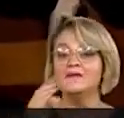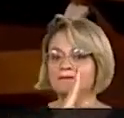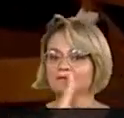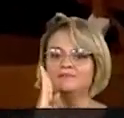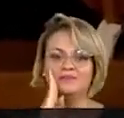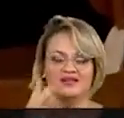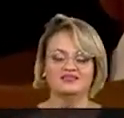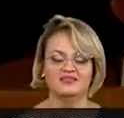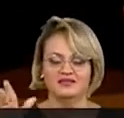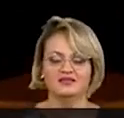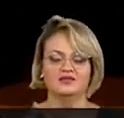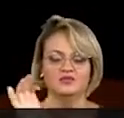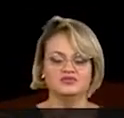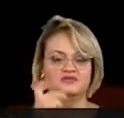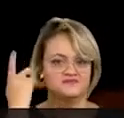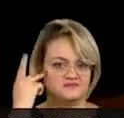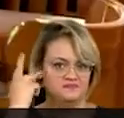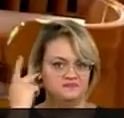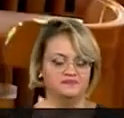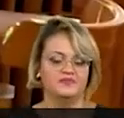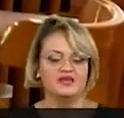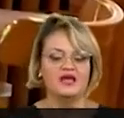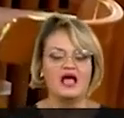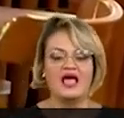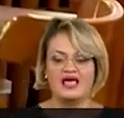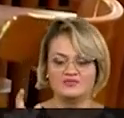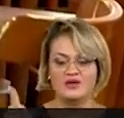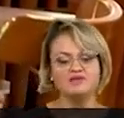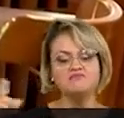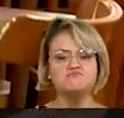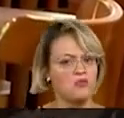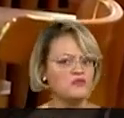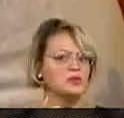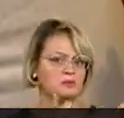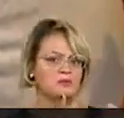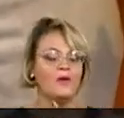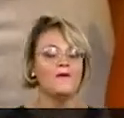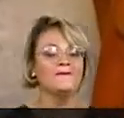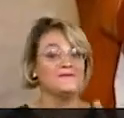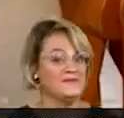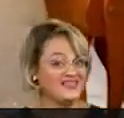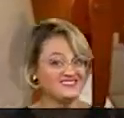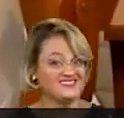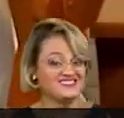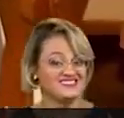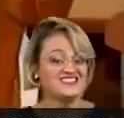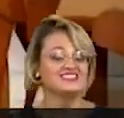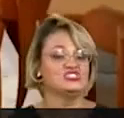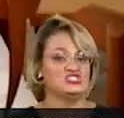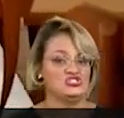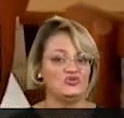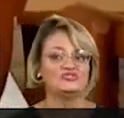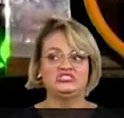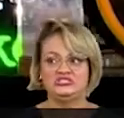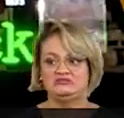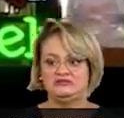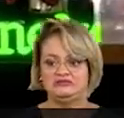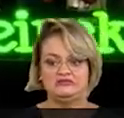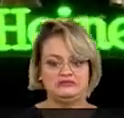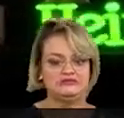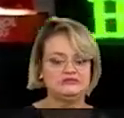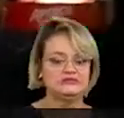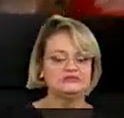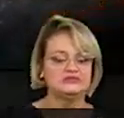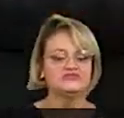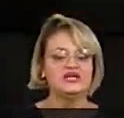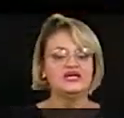na Vila Madalena, zona oeste de São Paulo. O comércio tem bom movimento, mas mesmo assim sofre com as dívidas. Ele diz